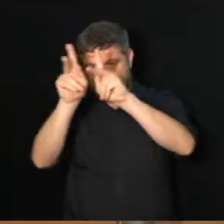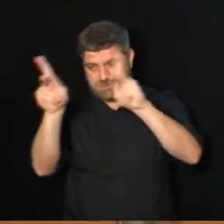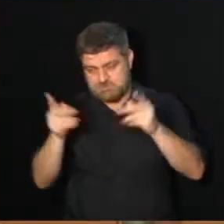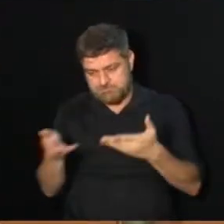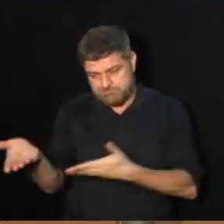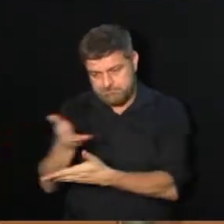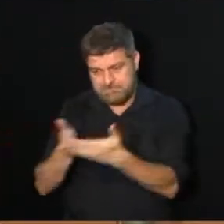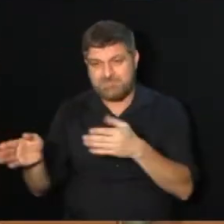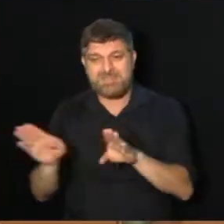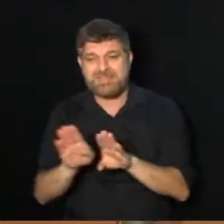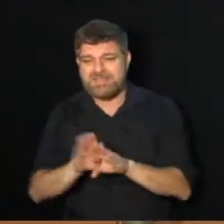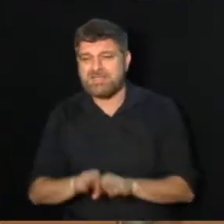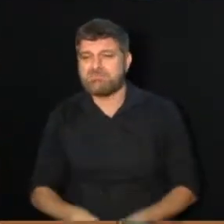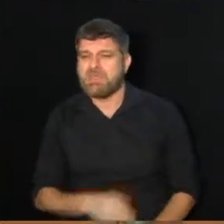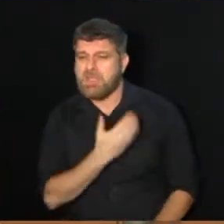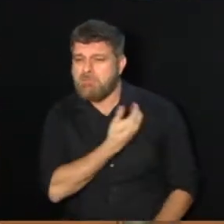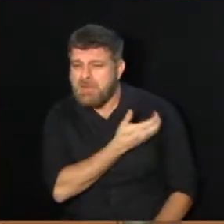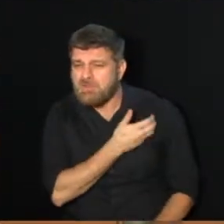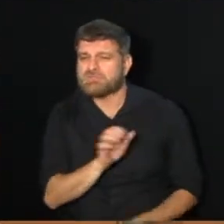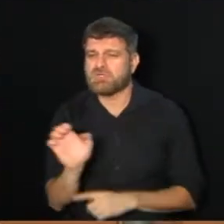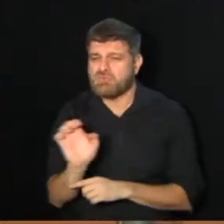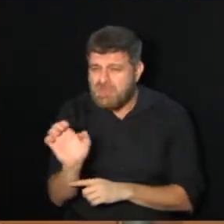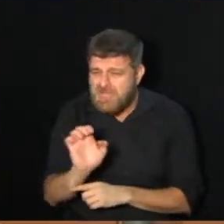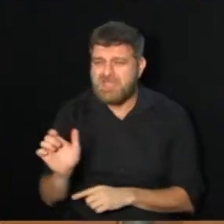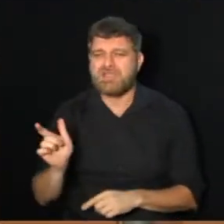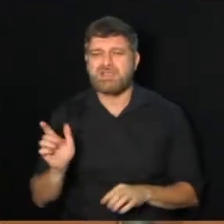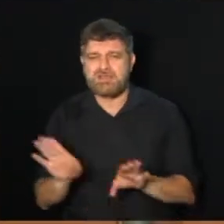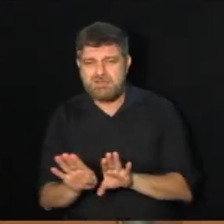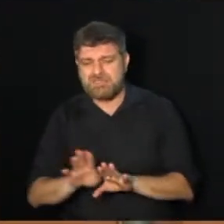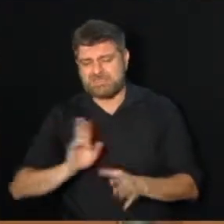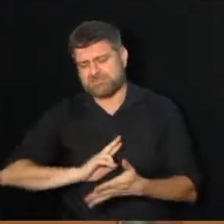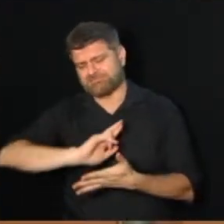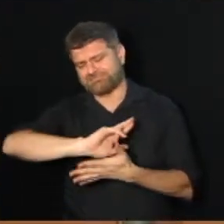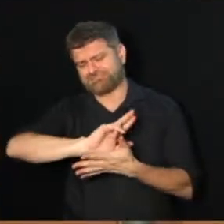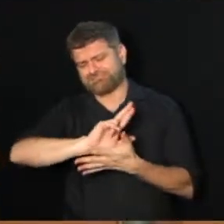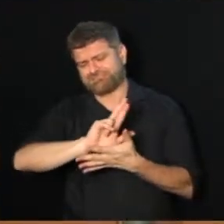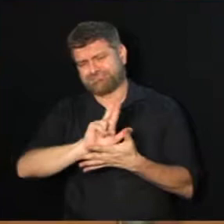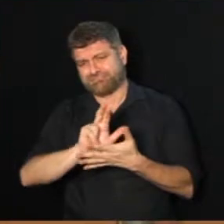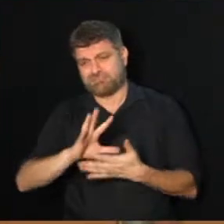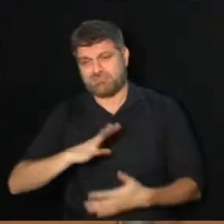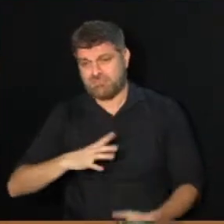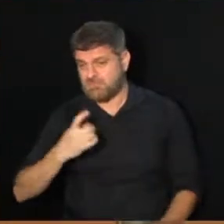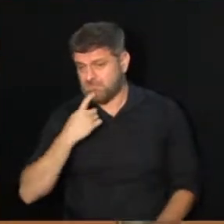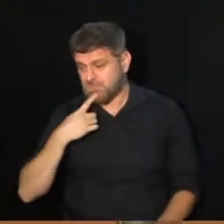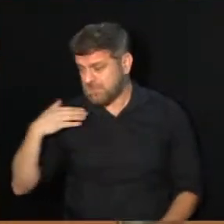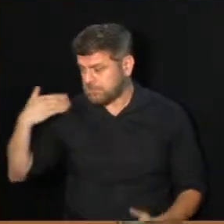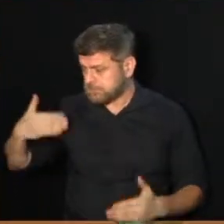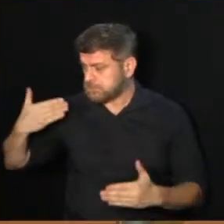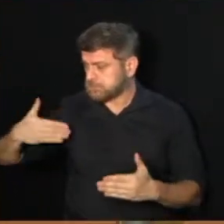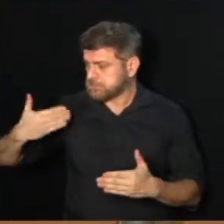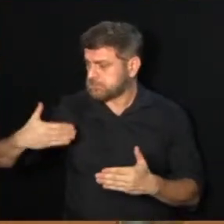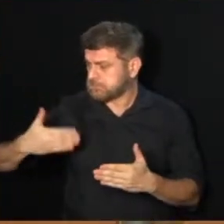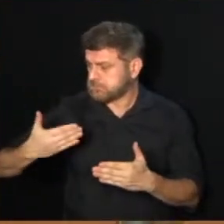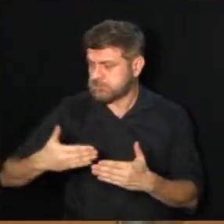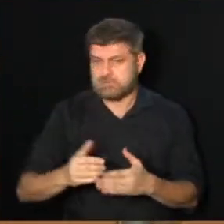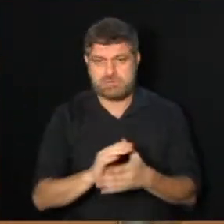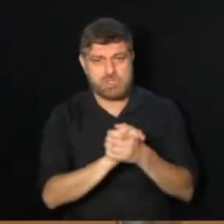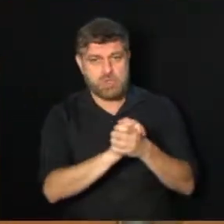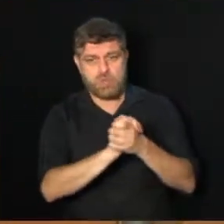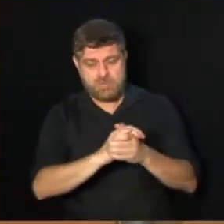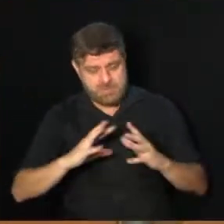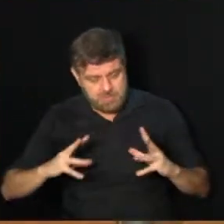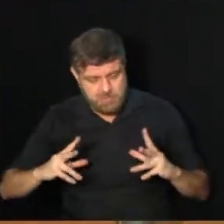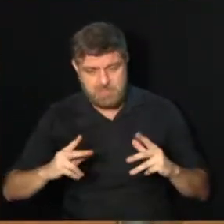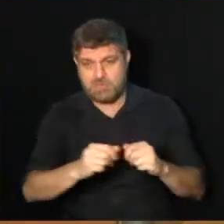de homofobia. Então, ou seja, isso vem sendo tratado no âmbito do município durante muito tempo. Então, parabéns a todos